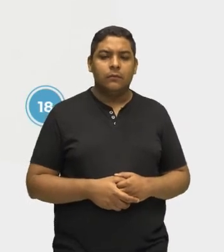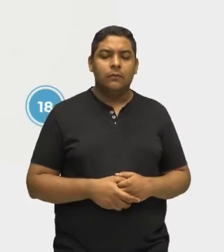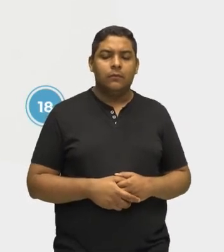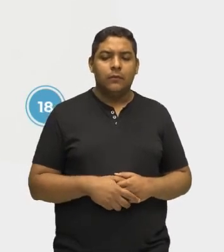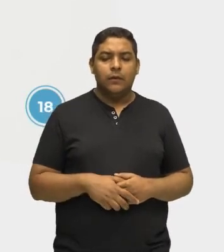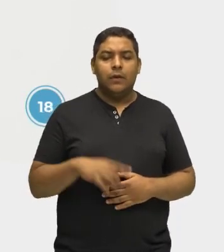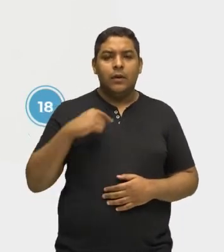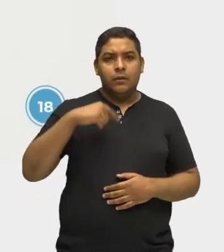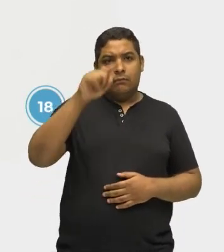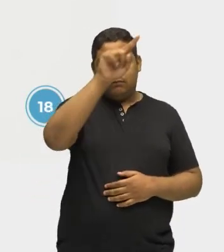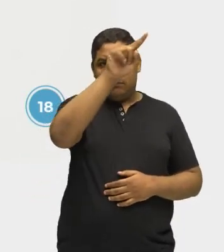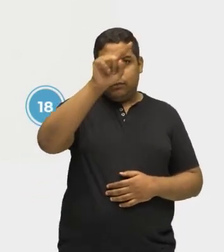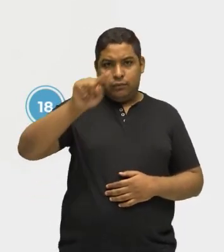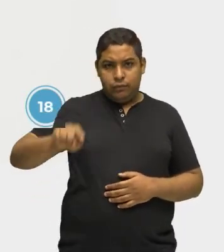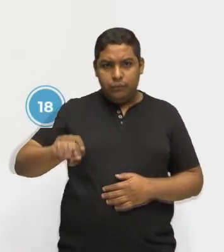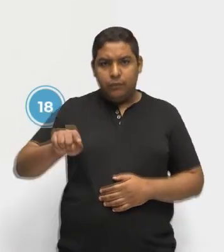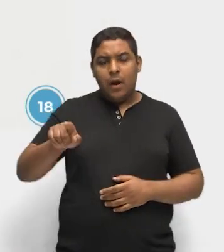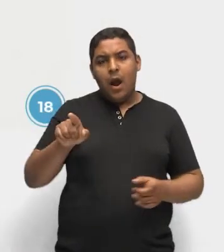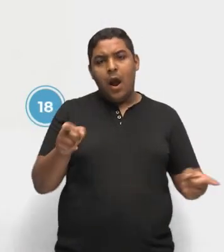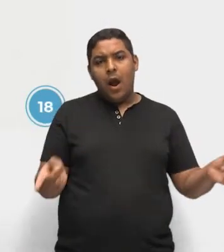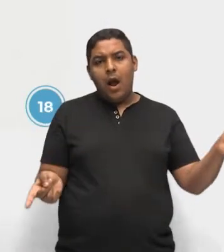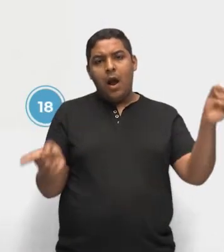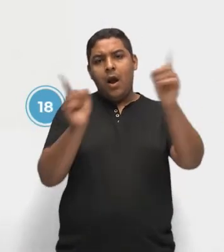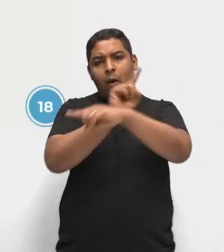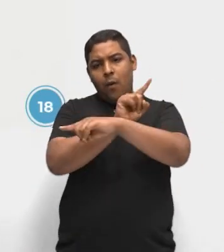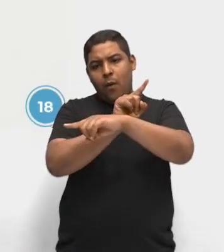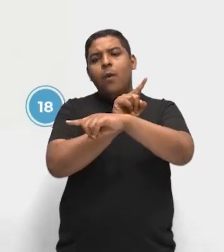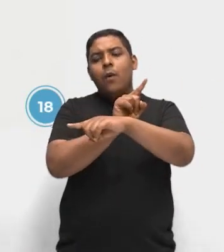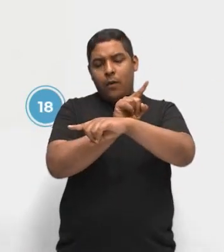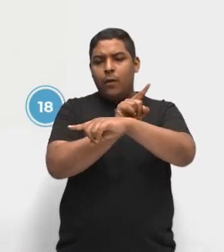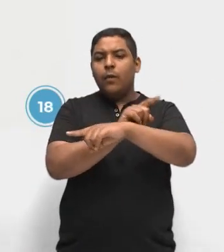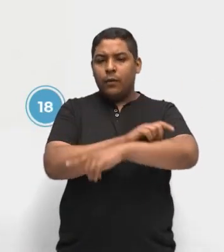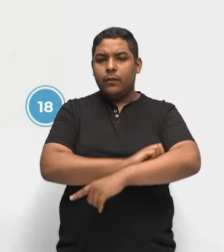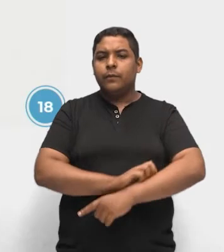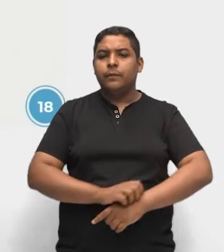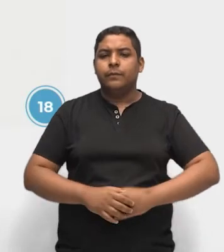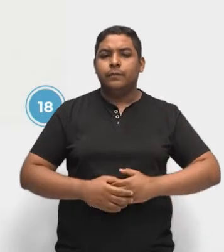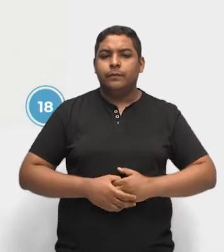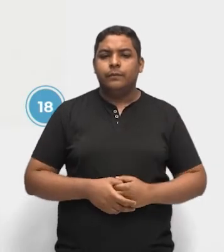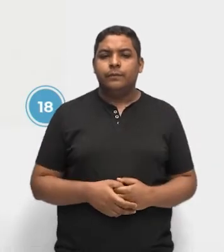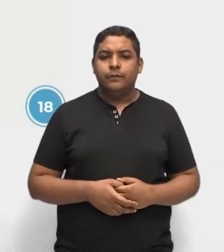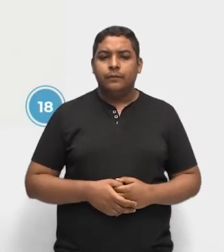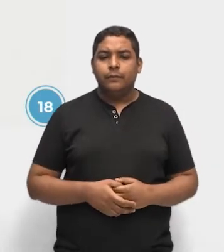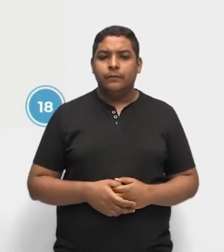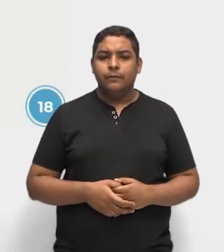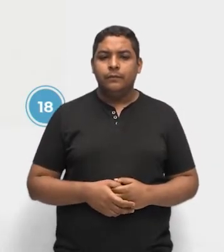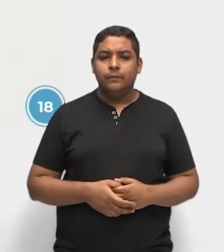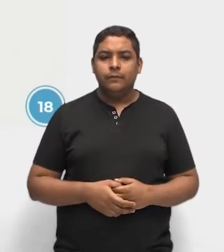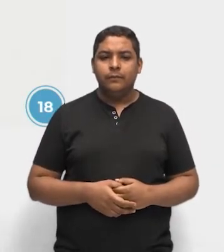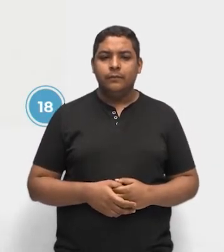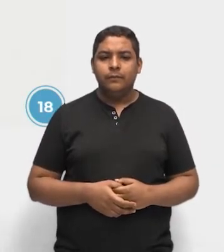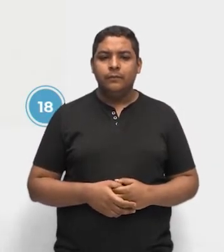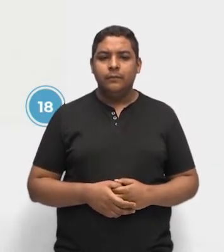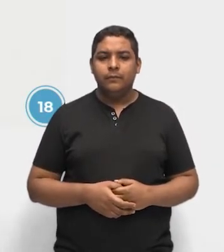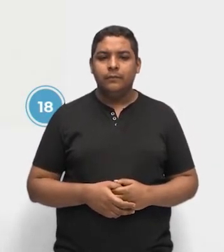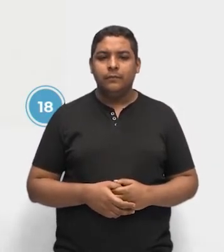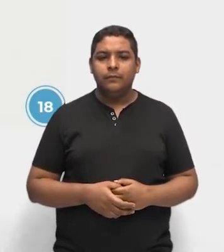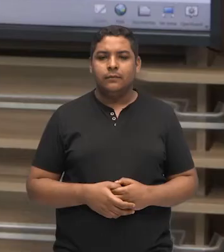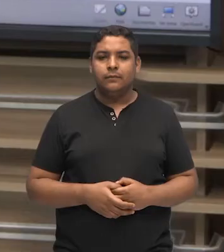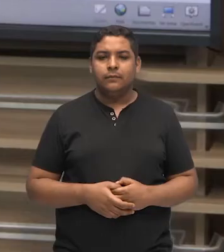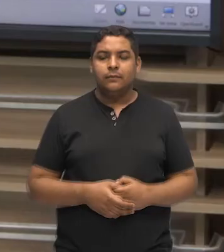Então, sempre as cores complementares você encontra assim, só é traçar uma reta e você encontra. Então, os